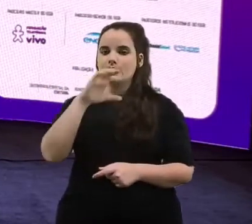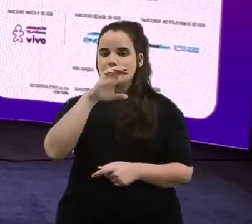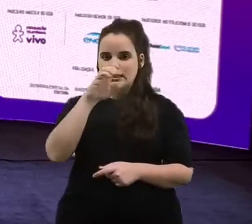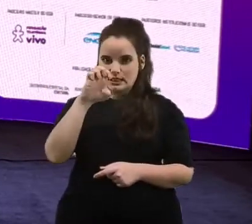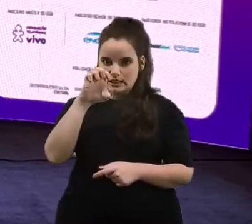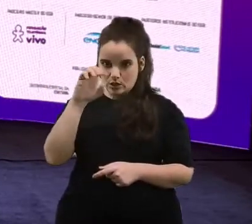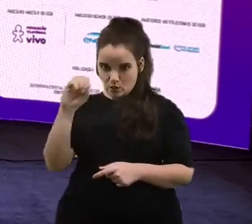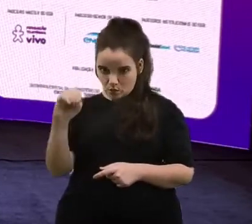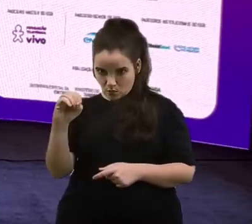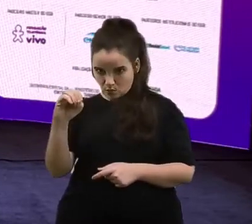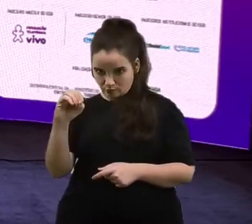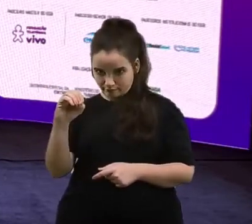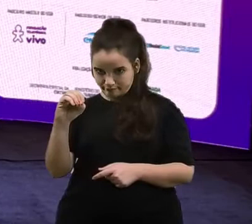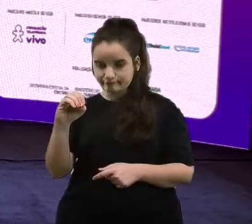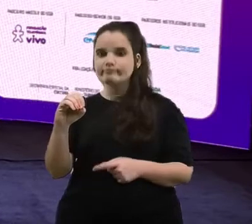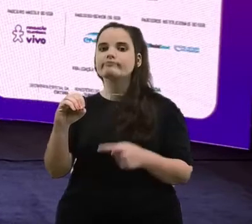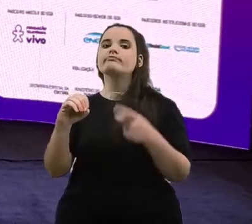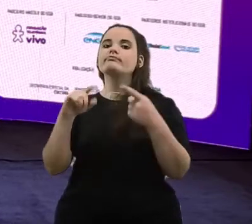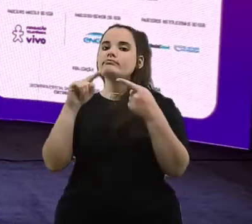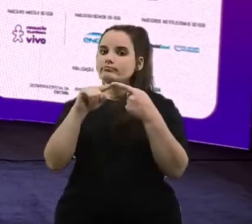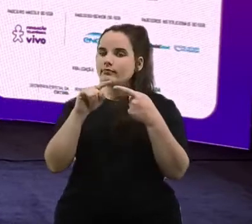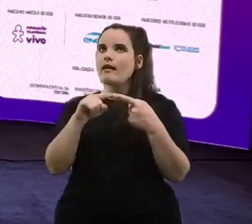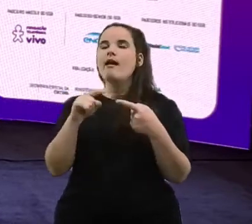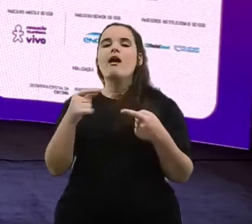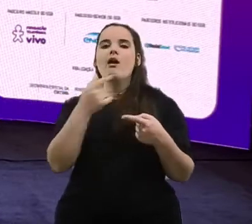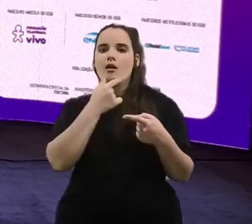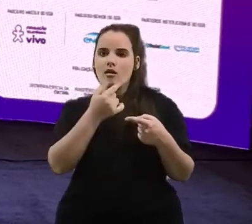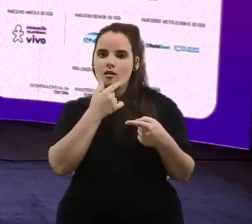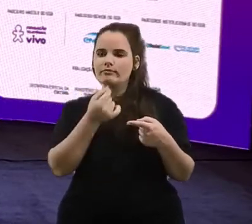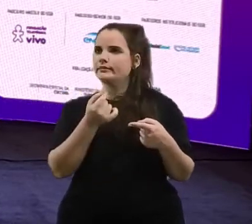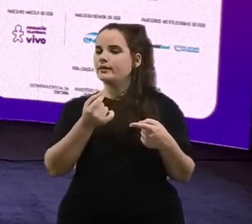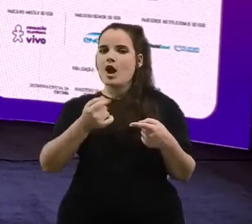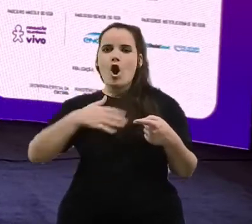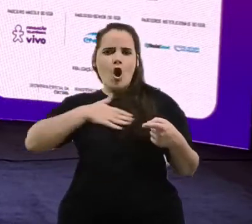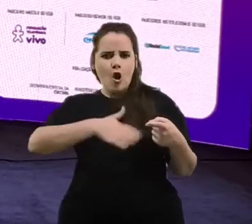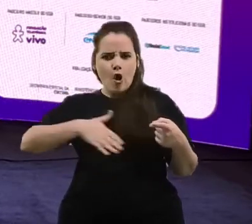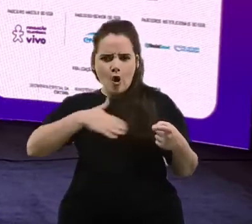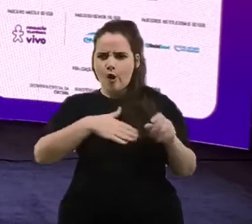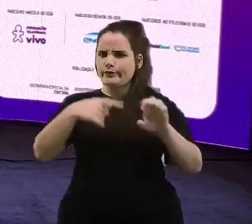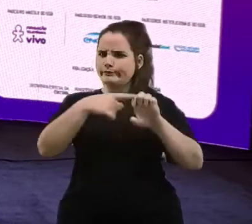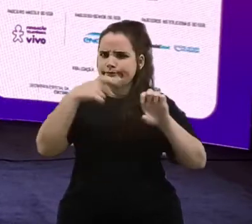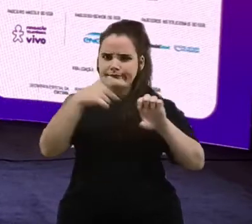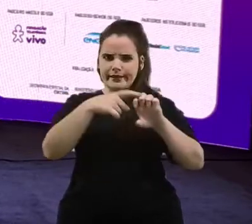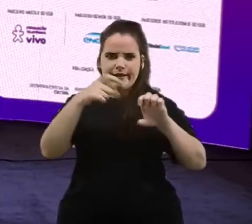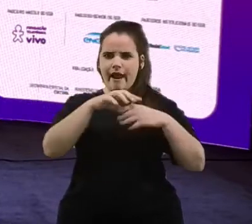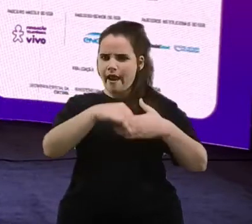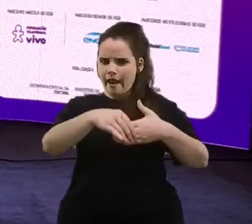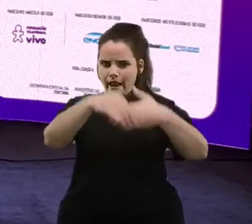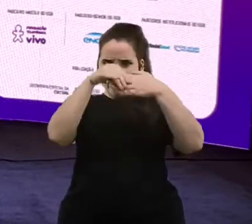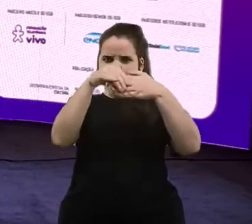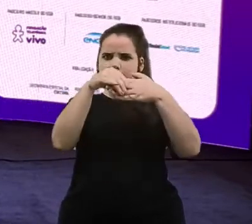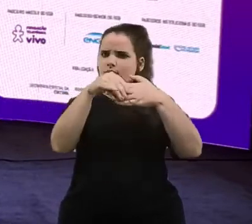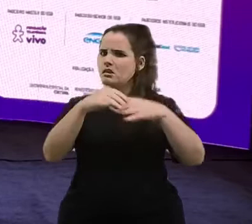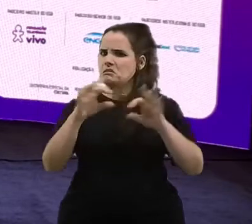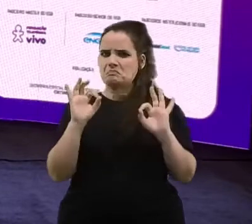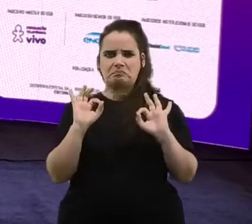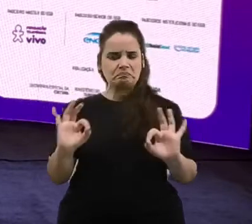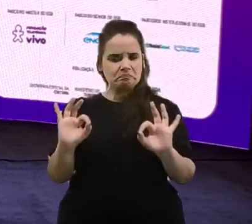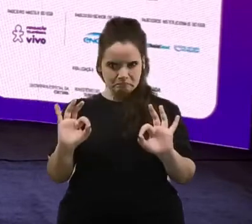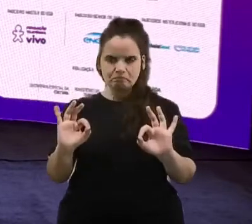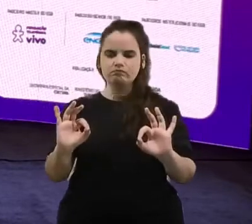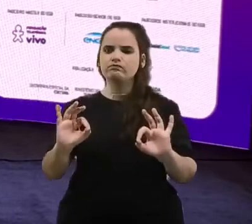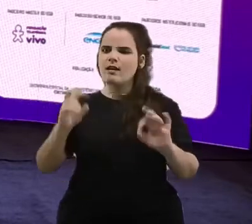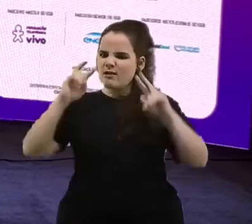que tem uma veia empreendedora e é um fantástico líder, um fantástico CEO, com uma visão empresarial muito